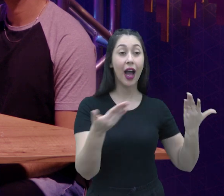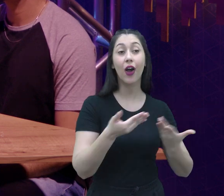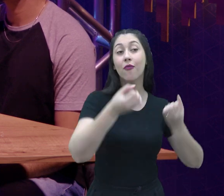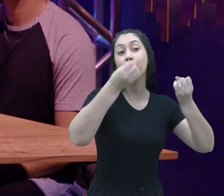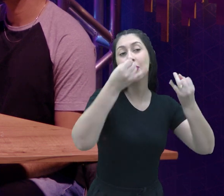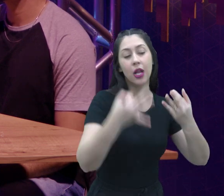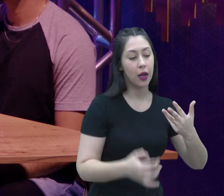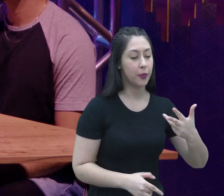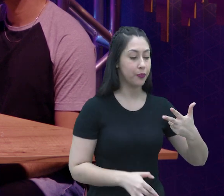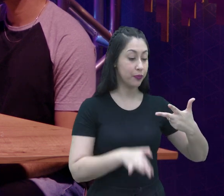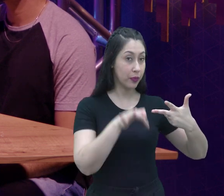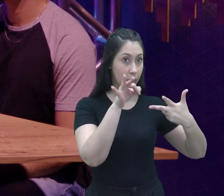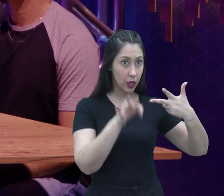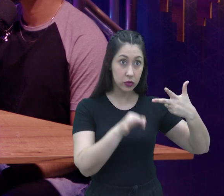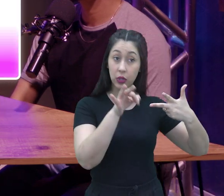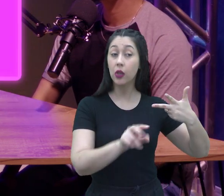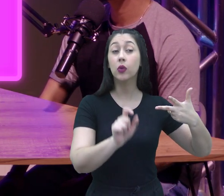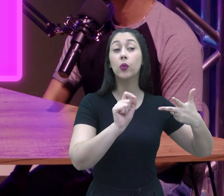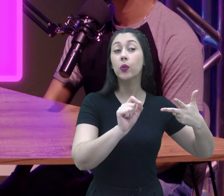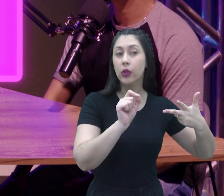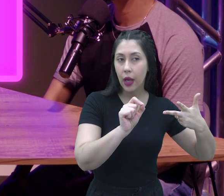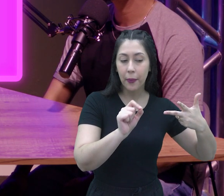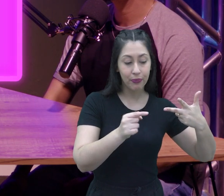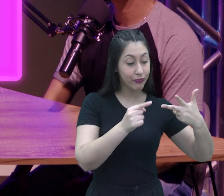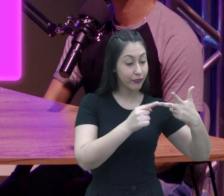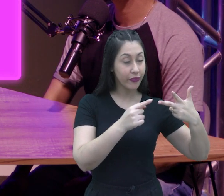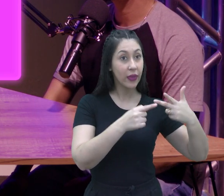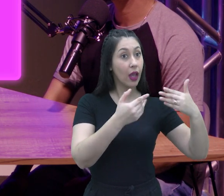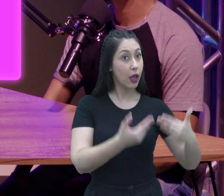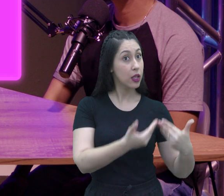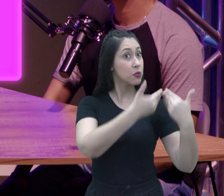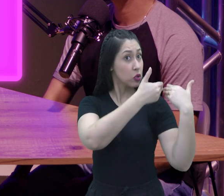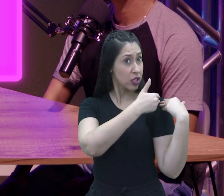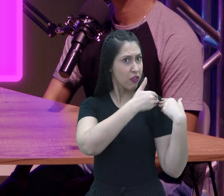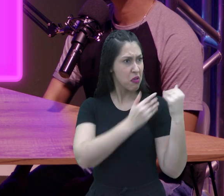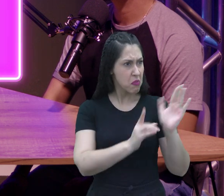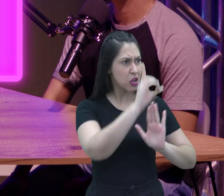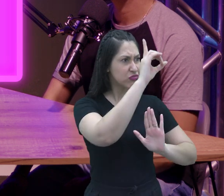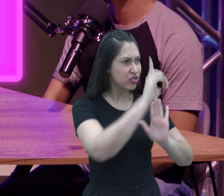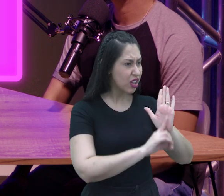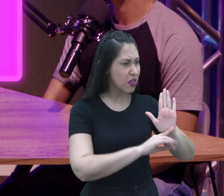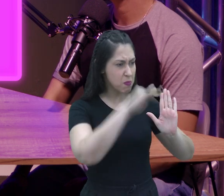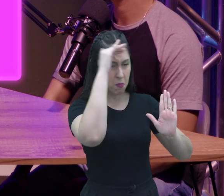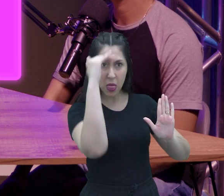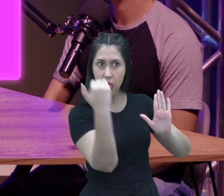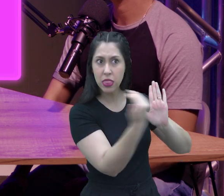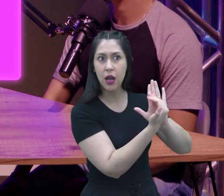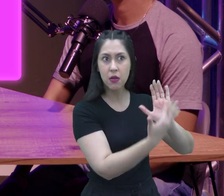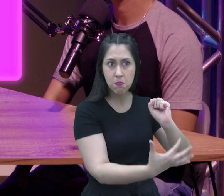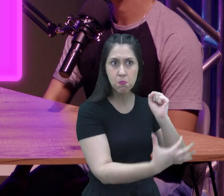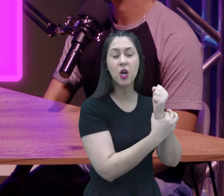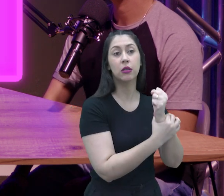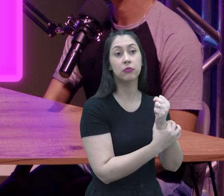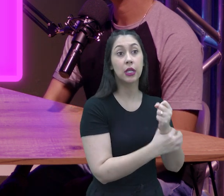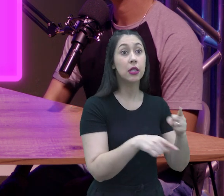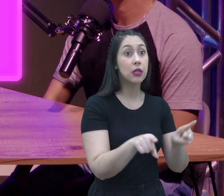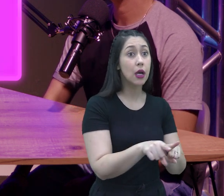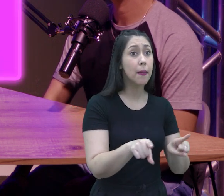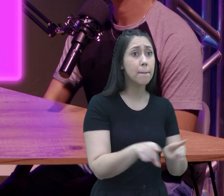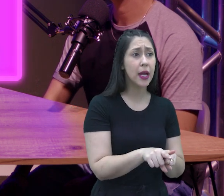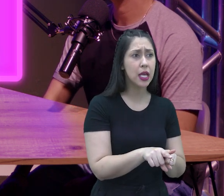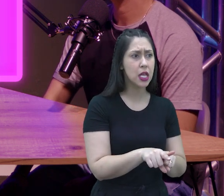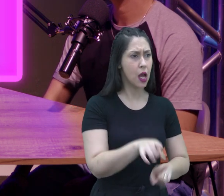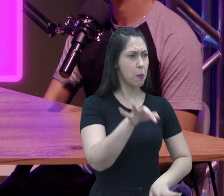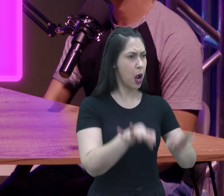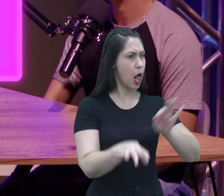aqui a definição para vocês. O poder judiciário é responsável por garantir os direitos e o cumprimento das leis, julgar e interpretar